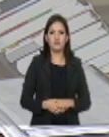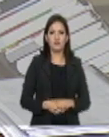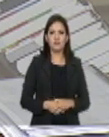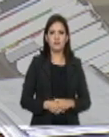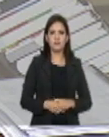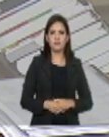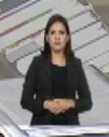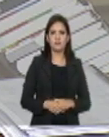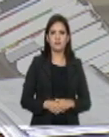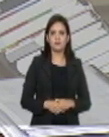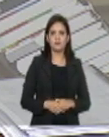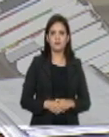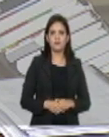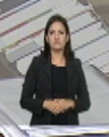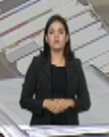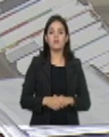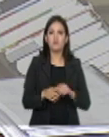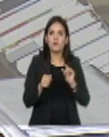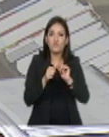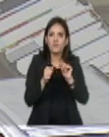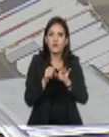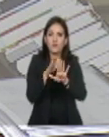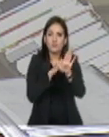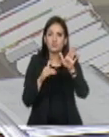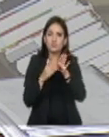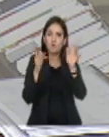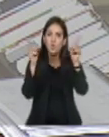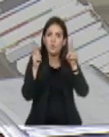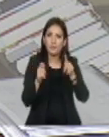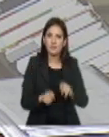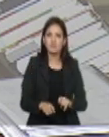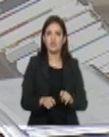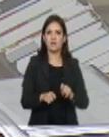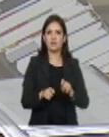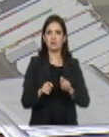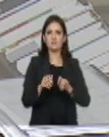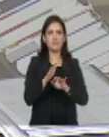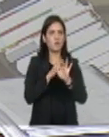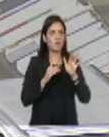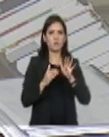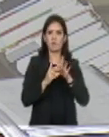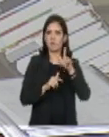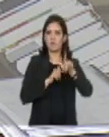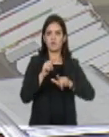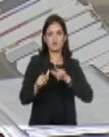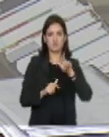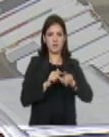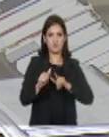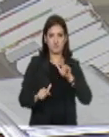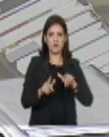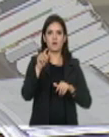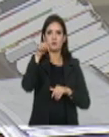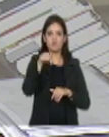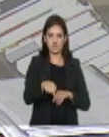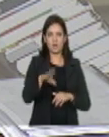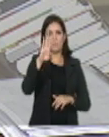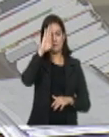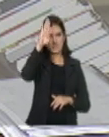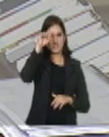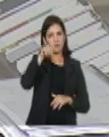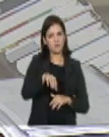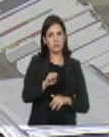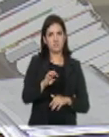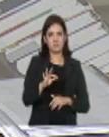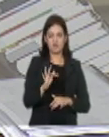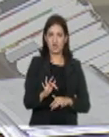forma adequada, de forma competente, os destinos do Poder Judiciário brasileiro, especificamente dessa Suprema